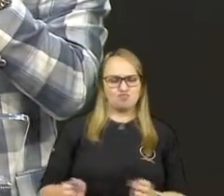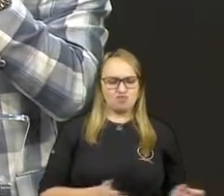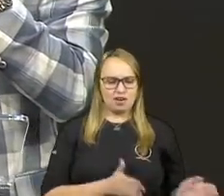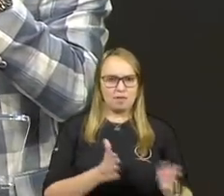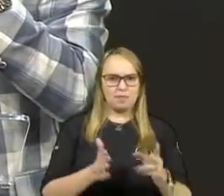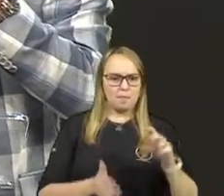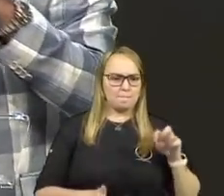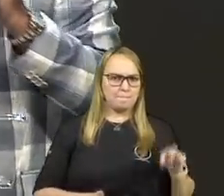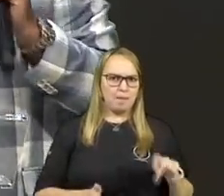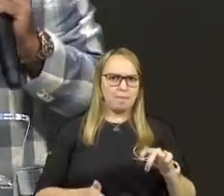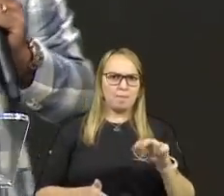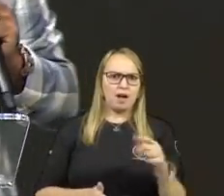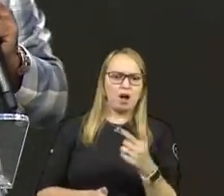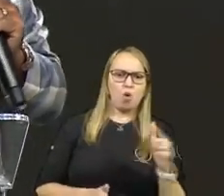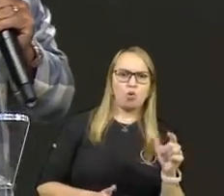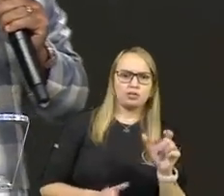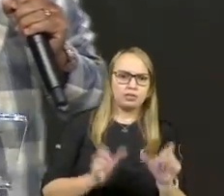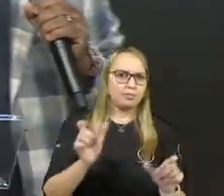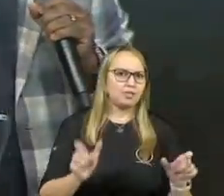nunca ninguém passou.